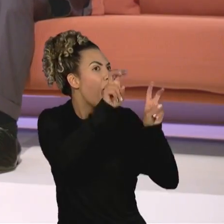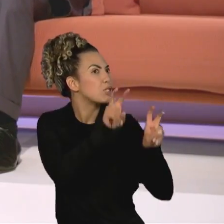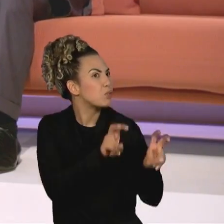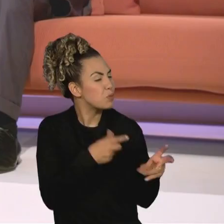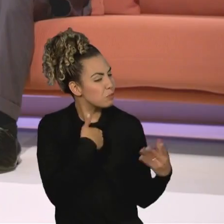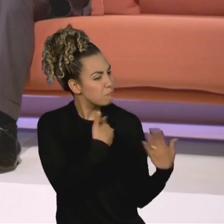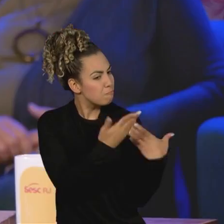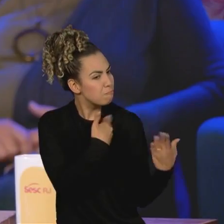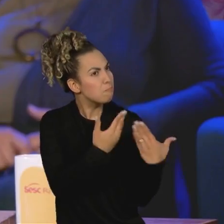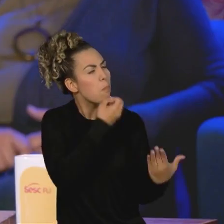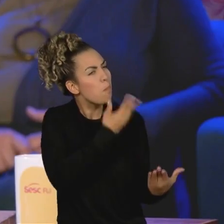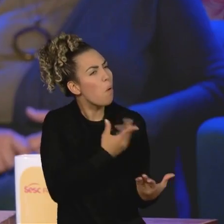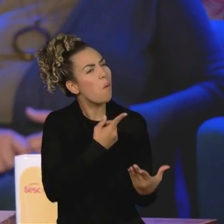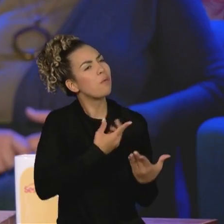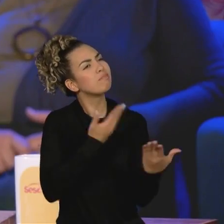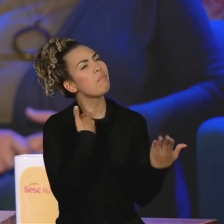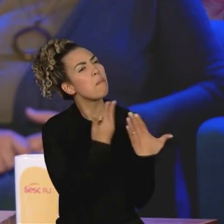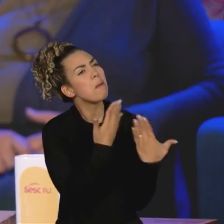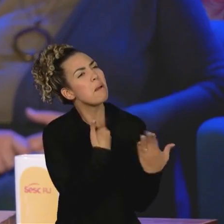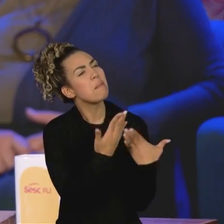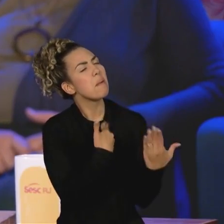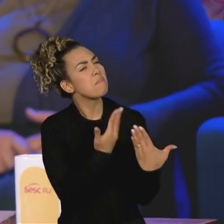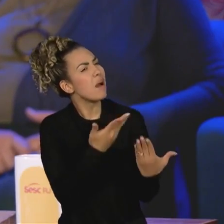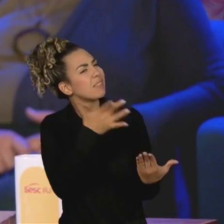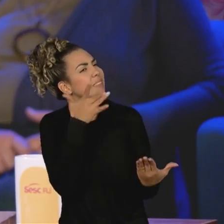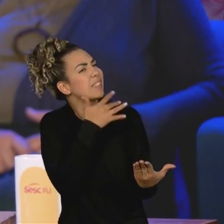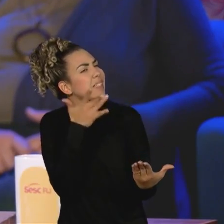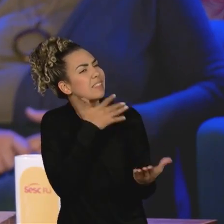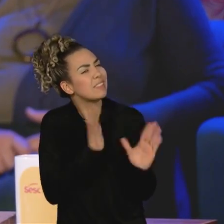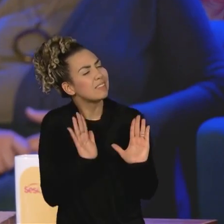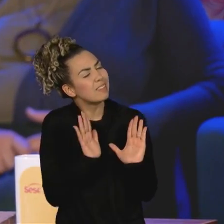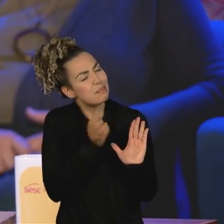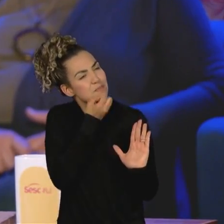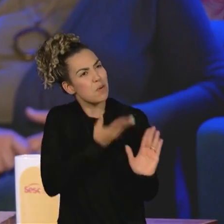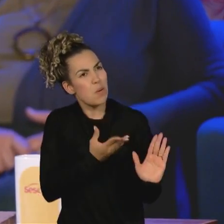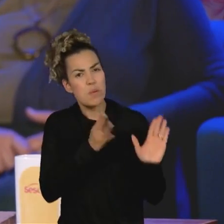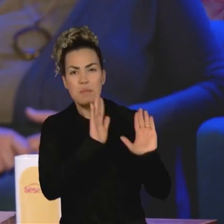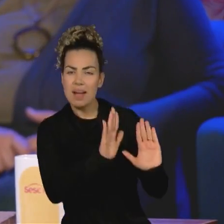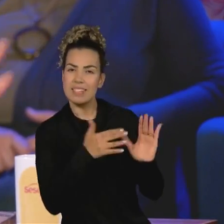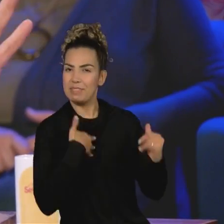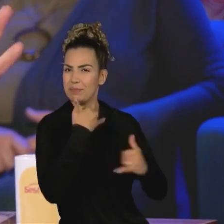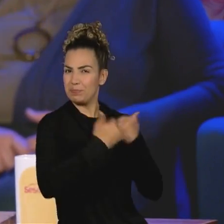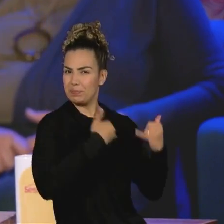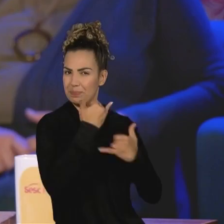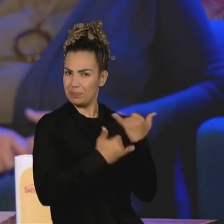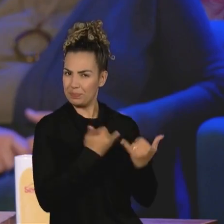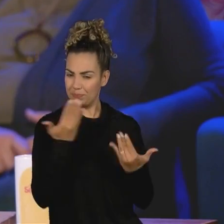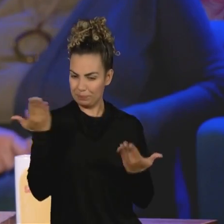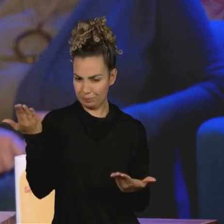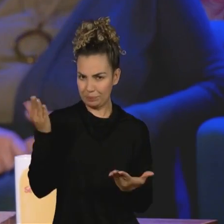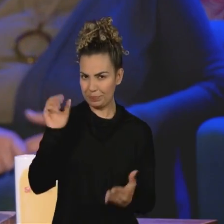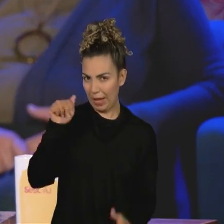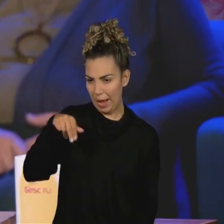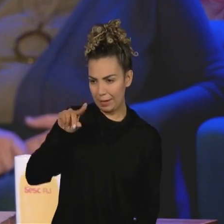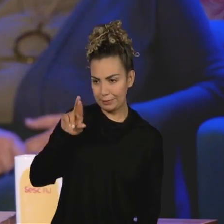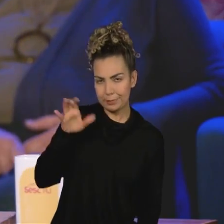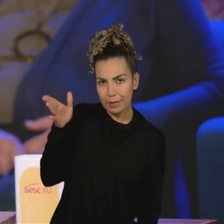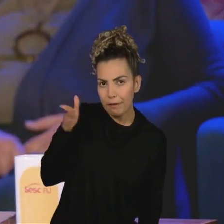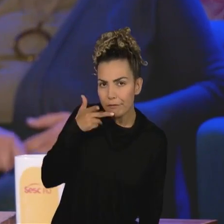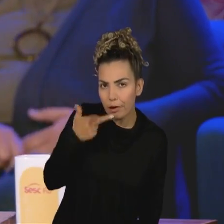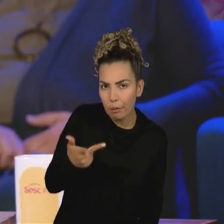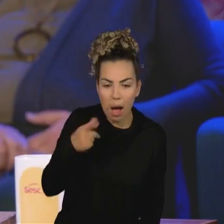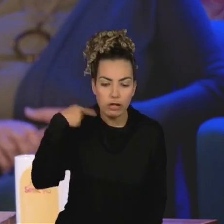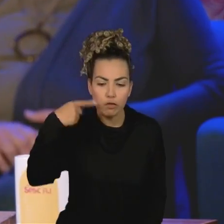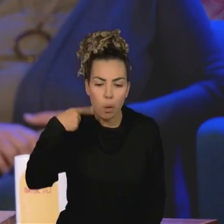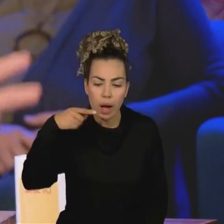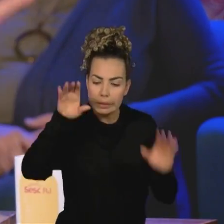Essa coisa da prosa é uma delícia, né? Isso. Agora, já que a gente fez a brincadeira aí do André, do advogado que não vai para o céu, que era um ditado antigo e